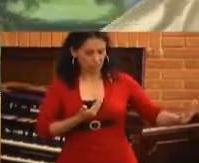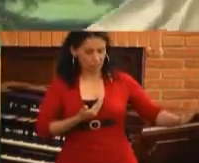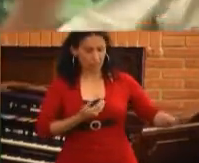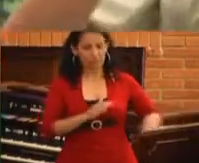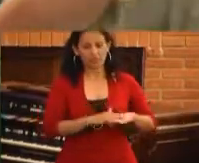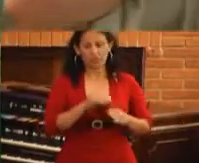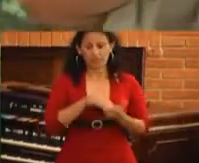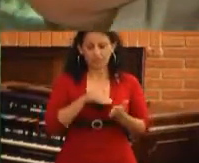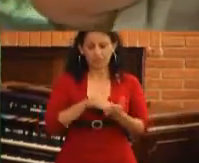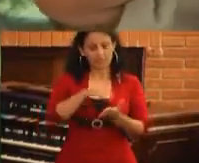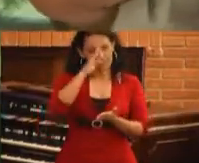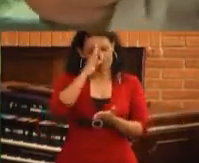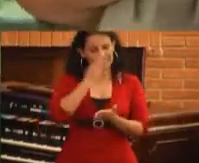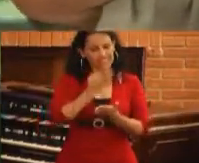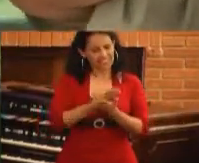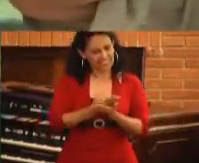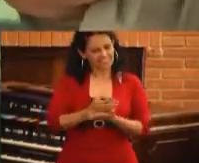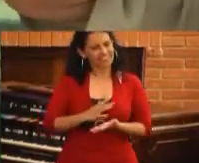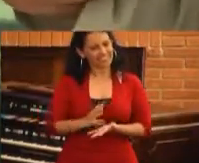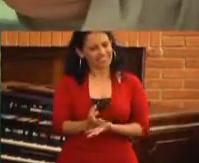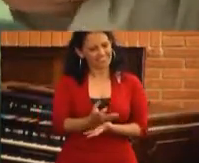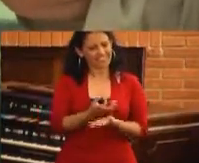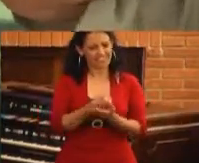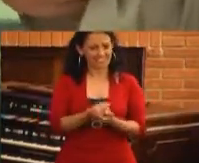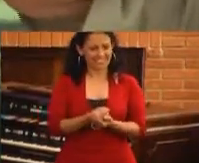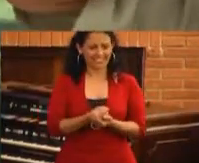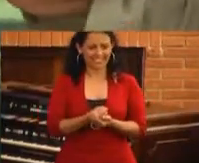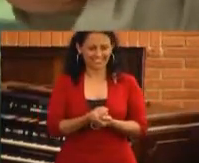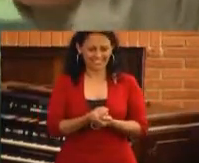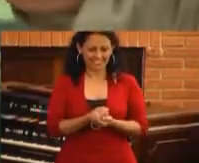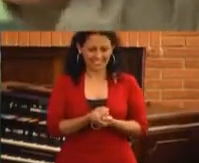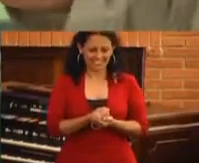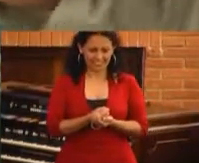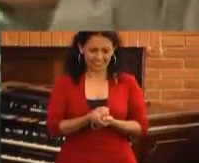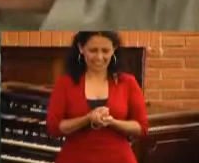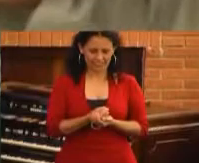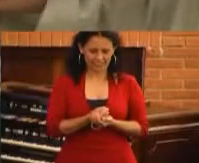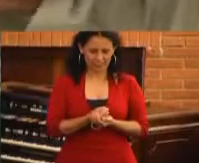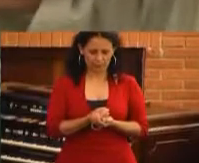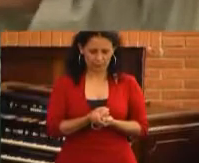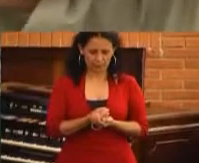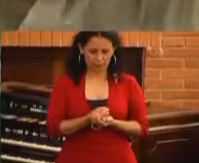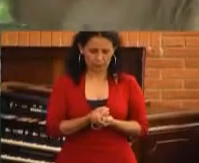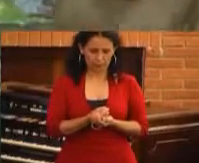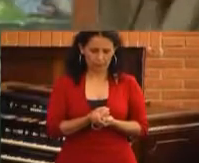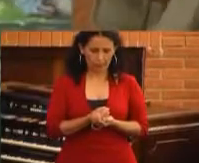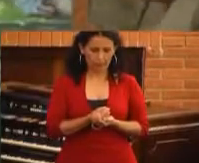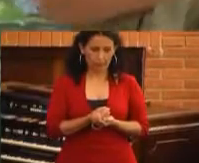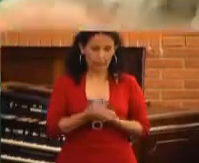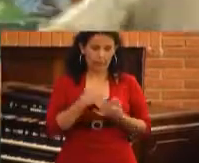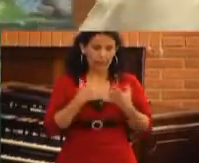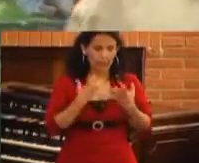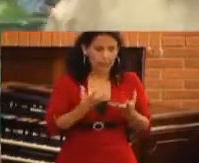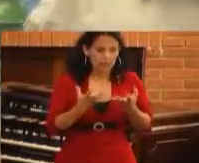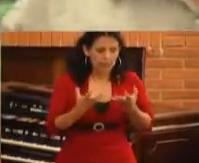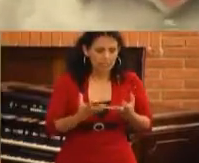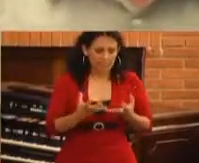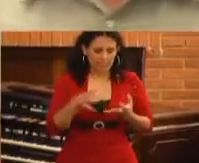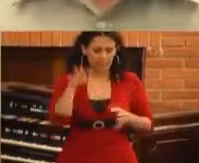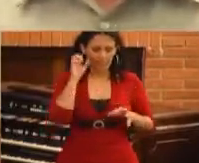casa. Eu quero ouvir você falar de Jesus Cristo lá da minha cama.